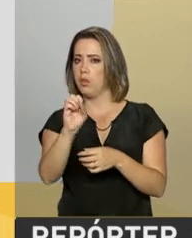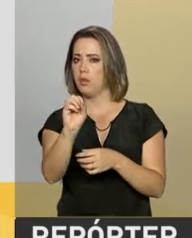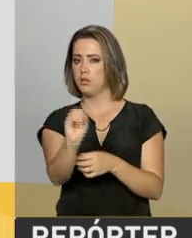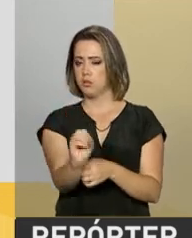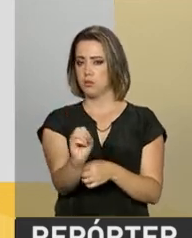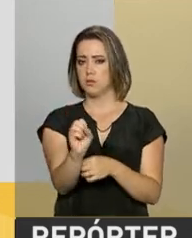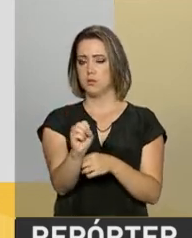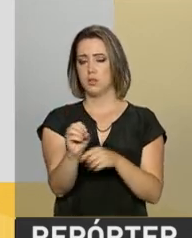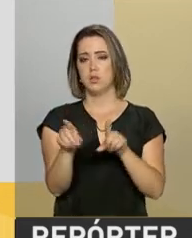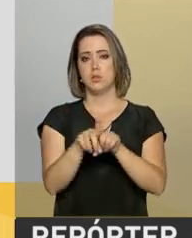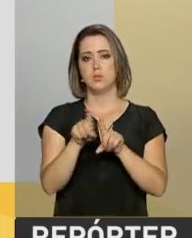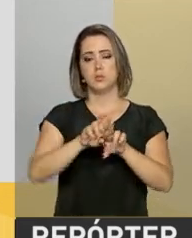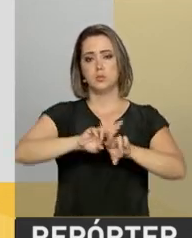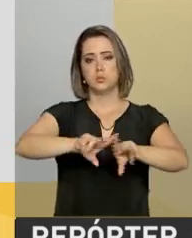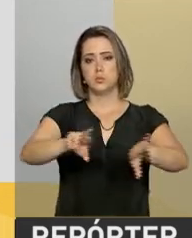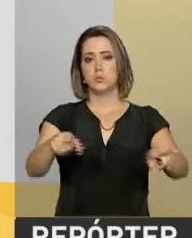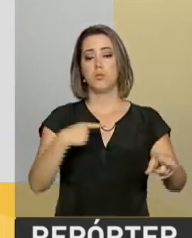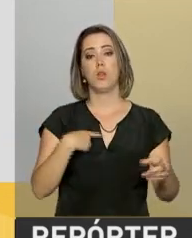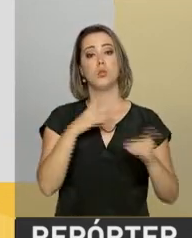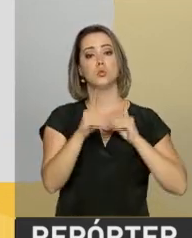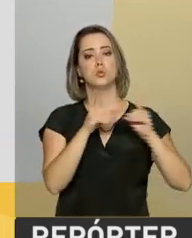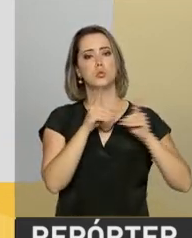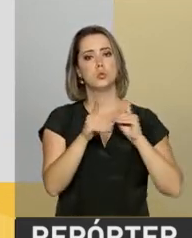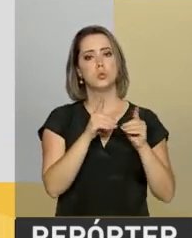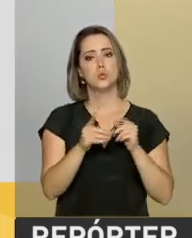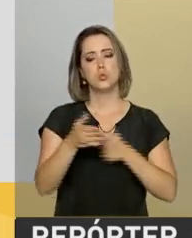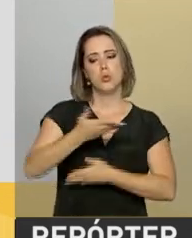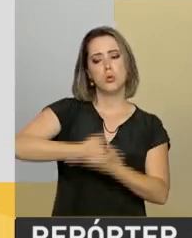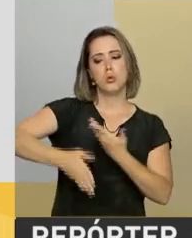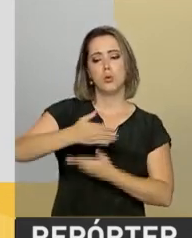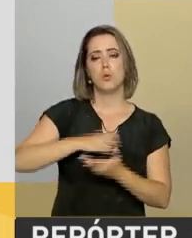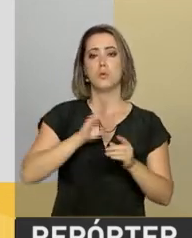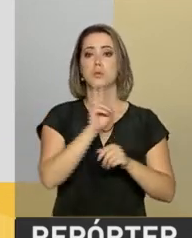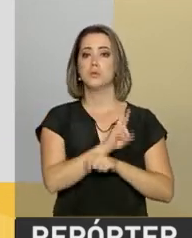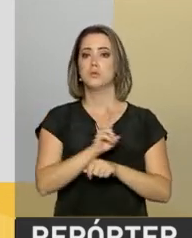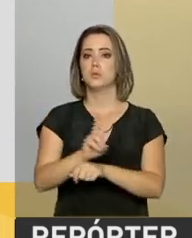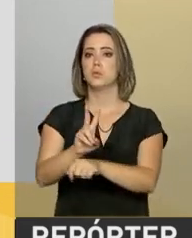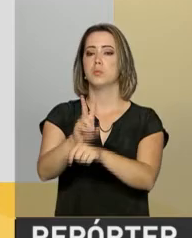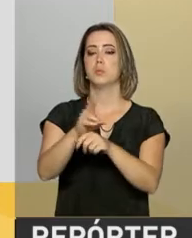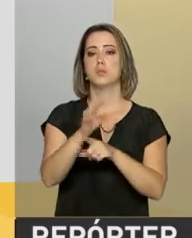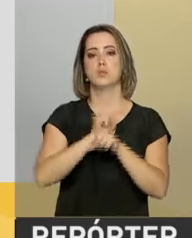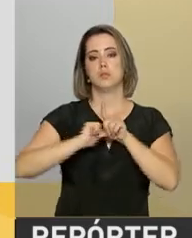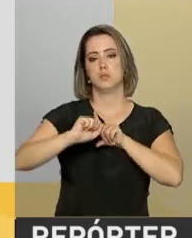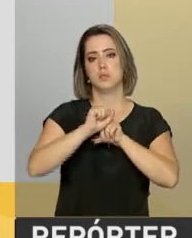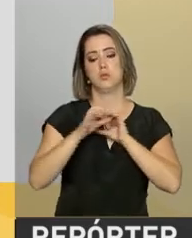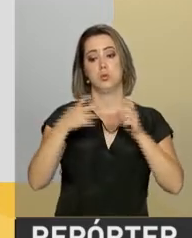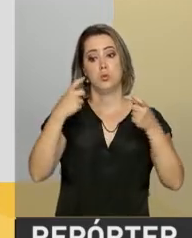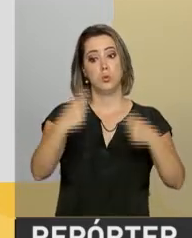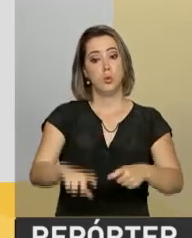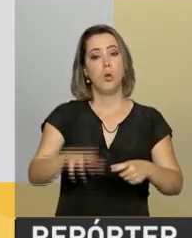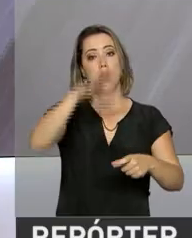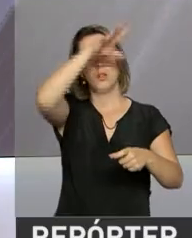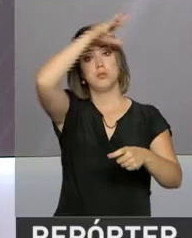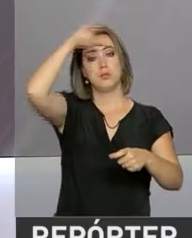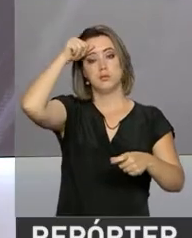é debater e trocar experiências sobre a proteção social no contexto regional da